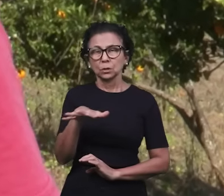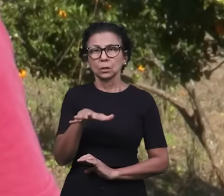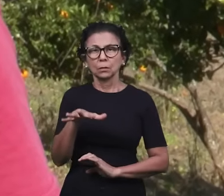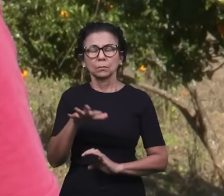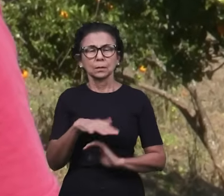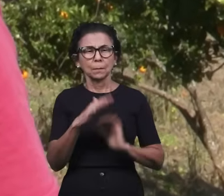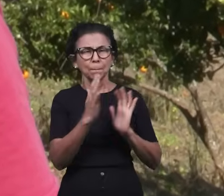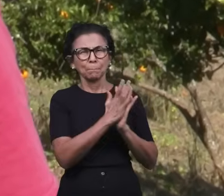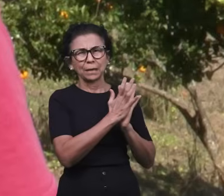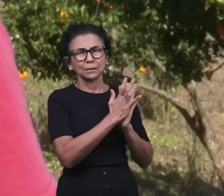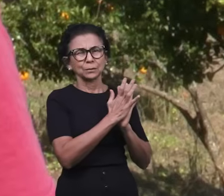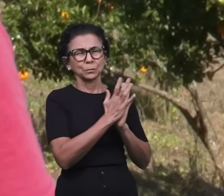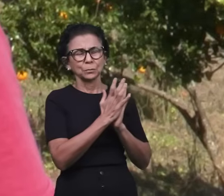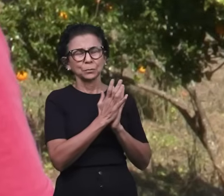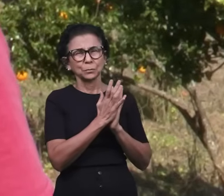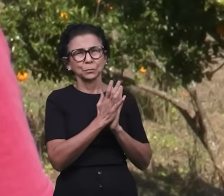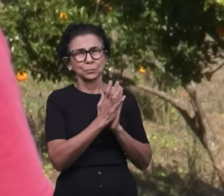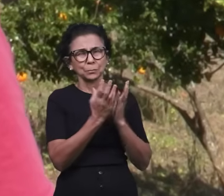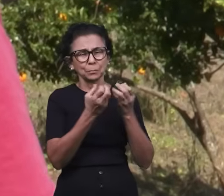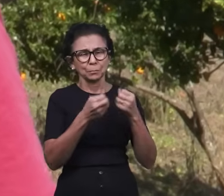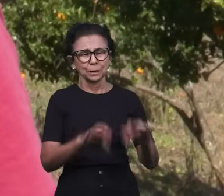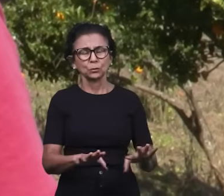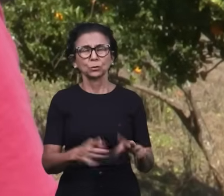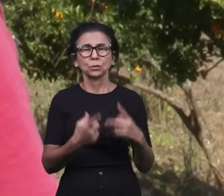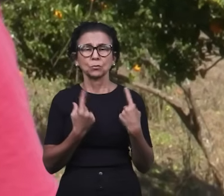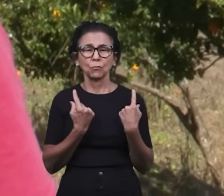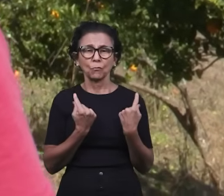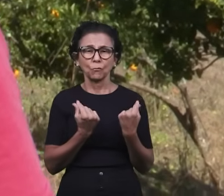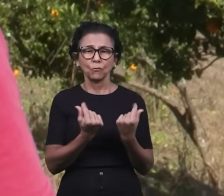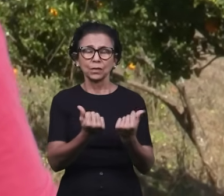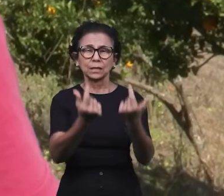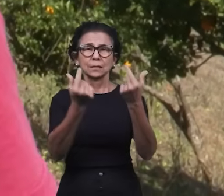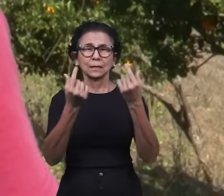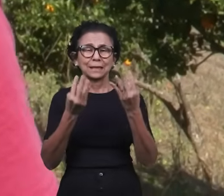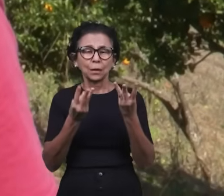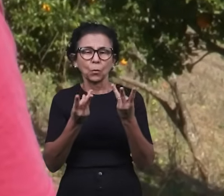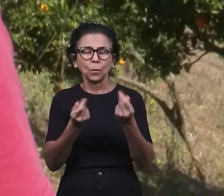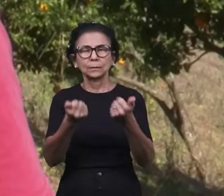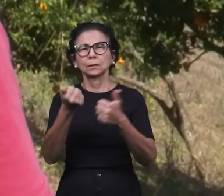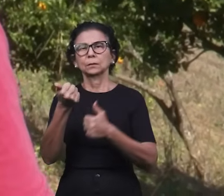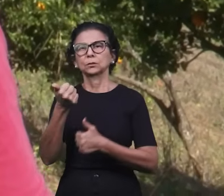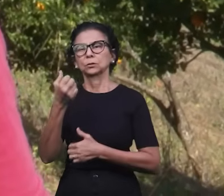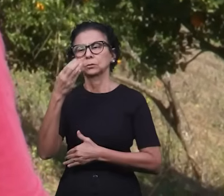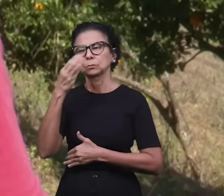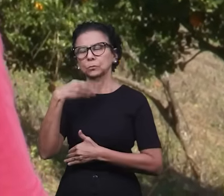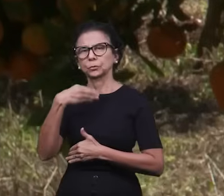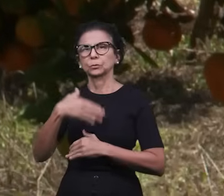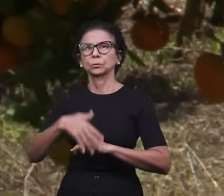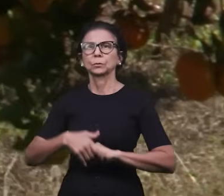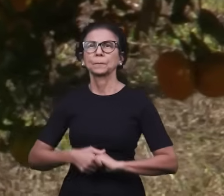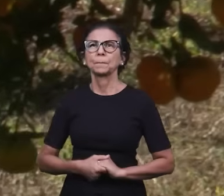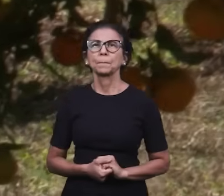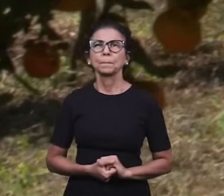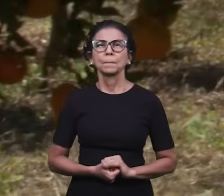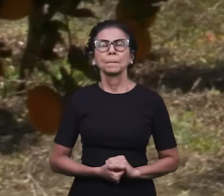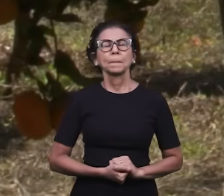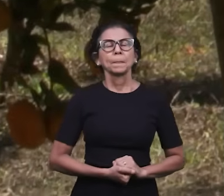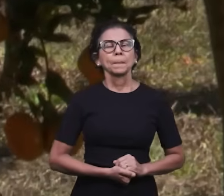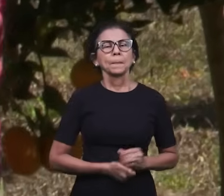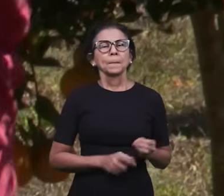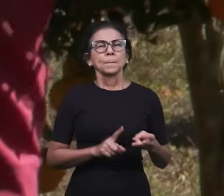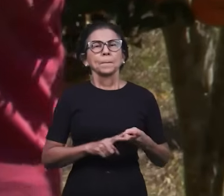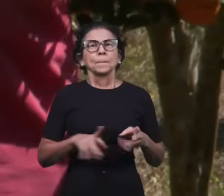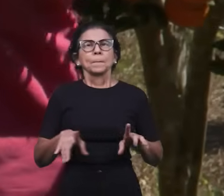vai chegar umas 2.500, de repente até ultrapassar essa quantidade de caixa.